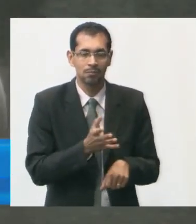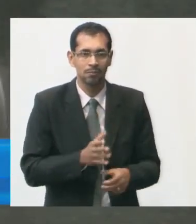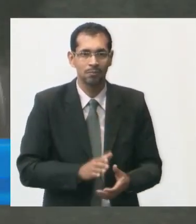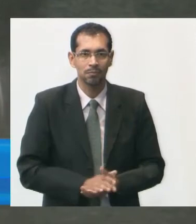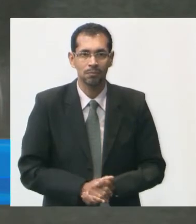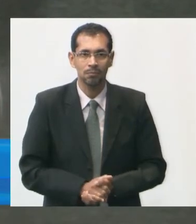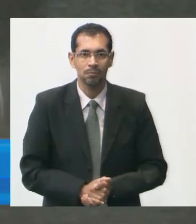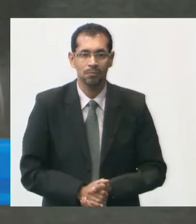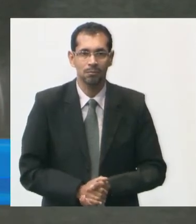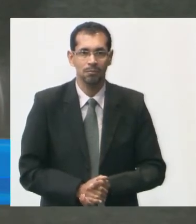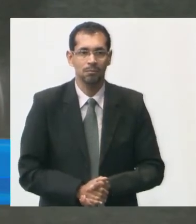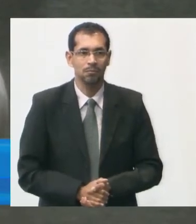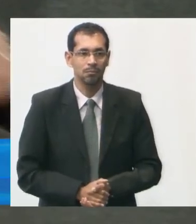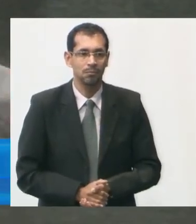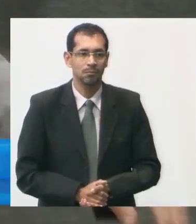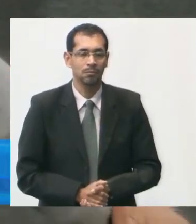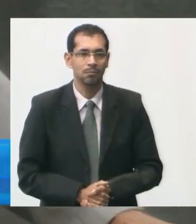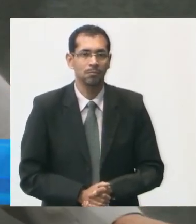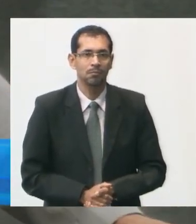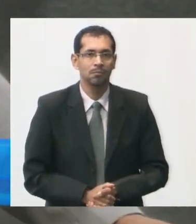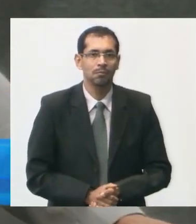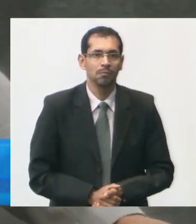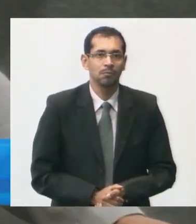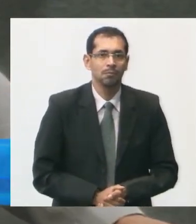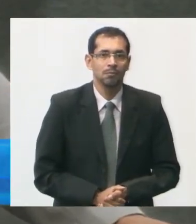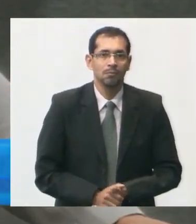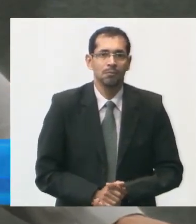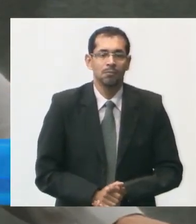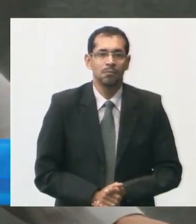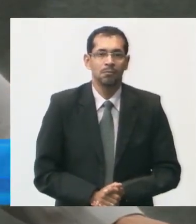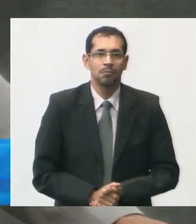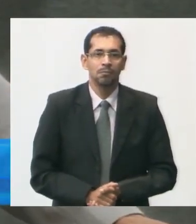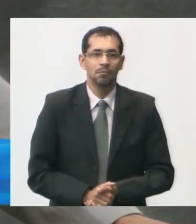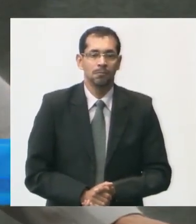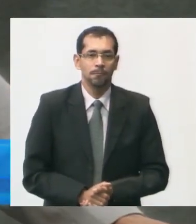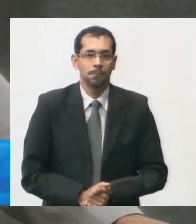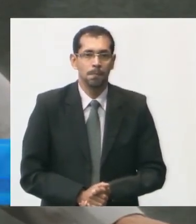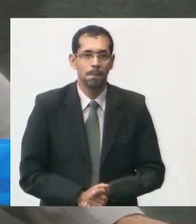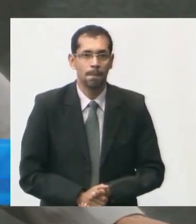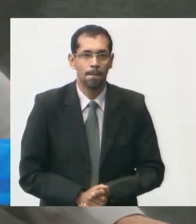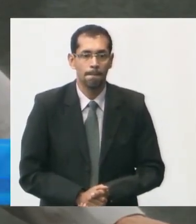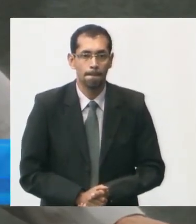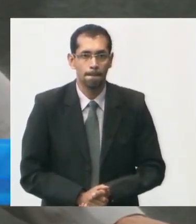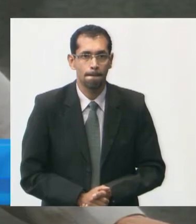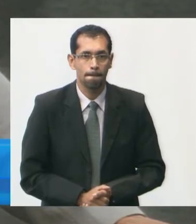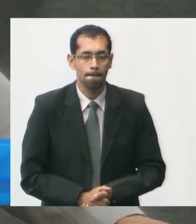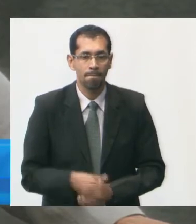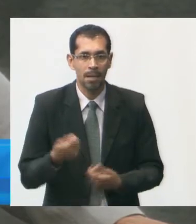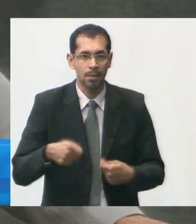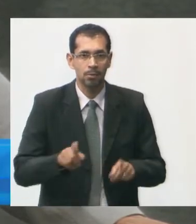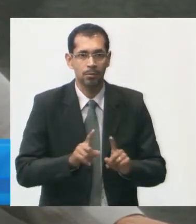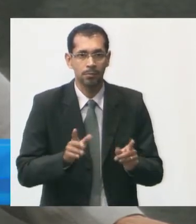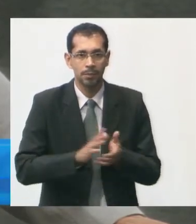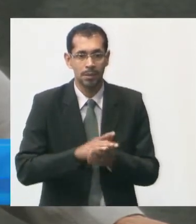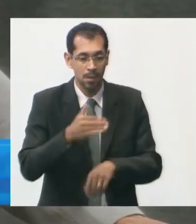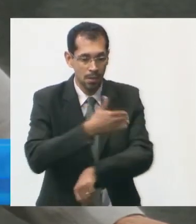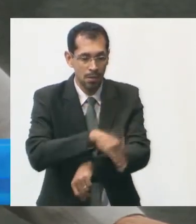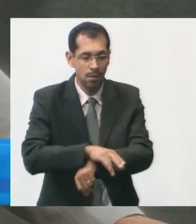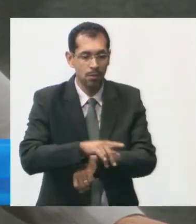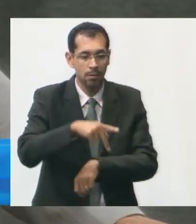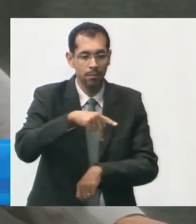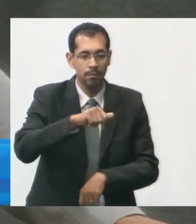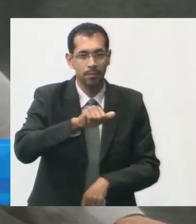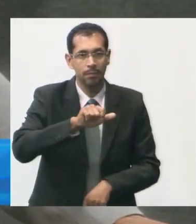onde tem aquela rotatória da Rua dos Palmeiras indo para a Avenida Nossa Senhora da Penha. Você